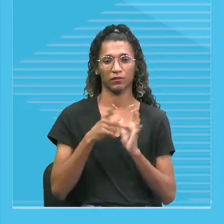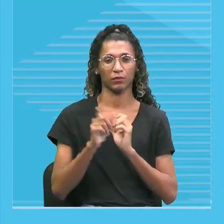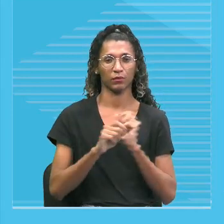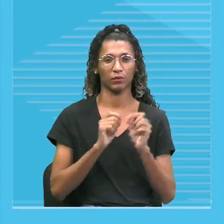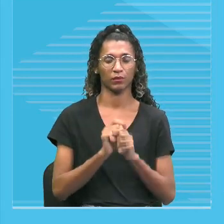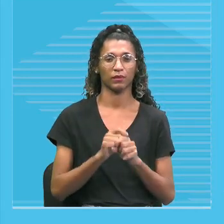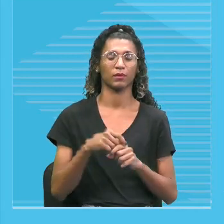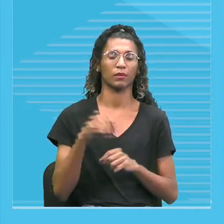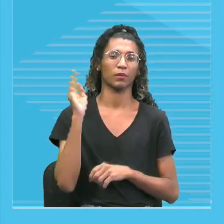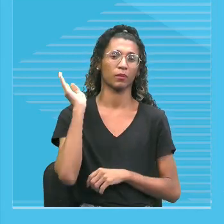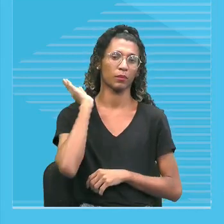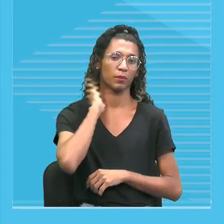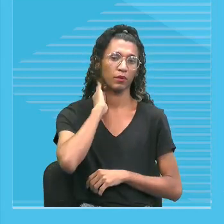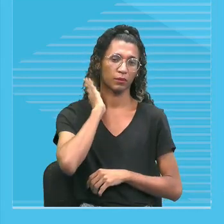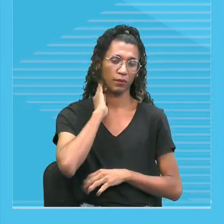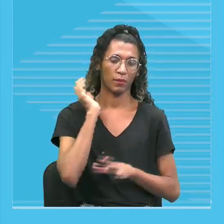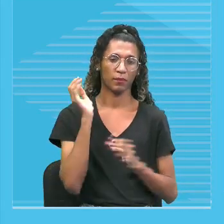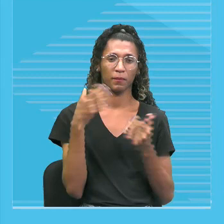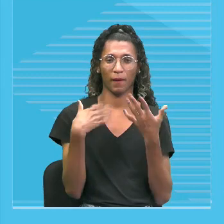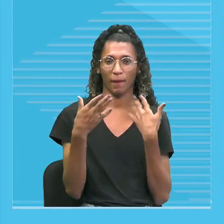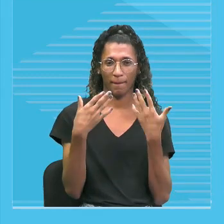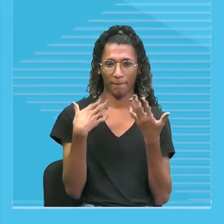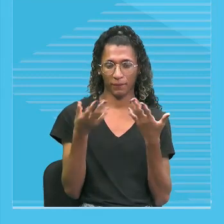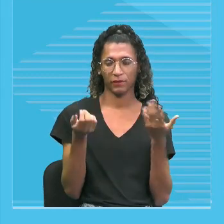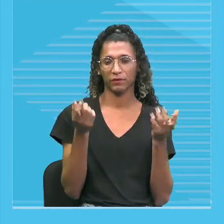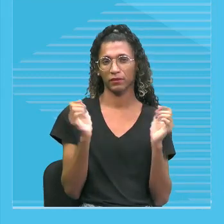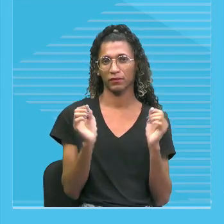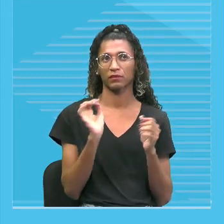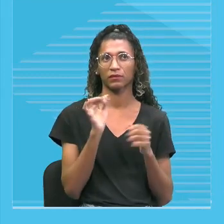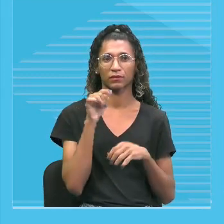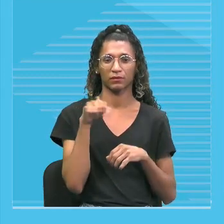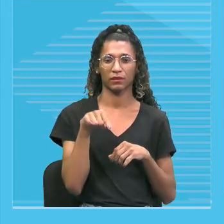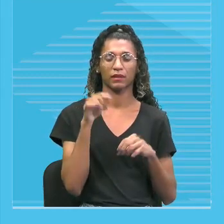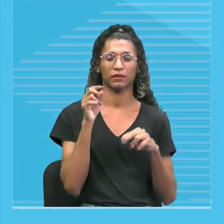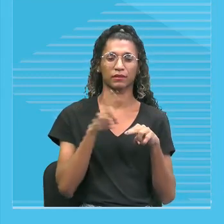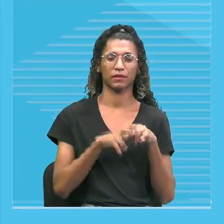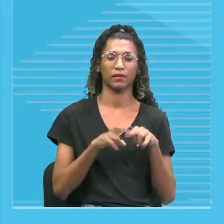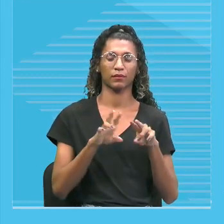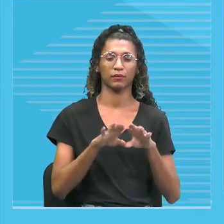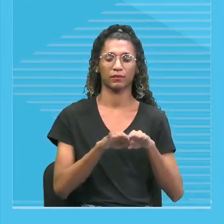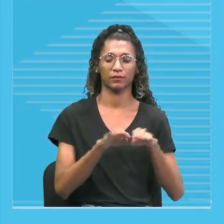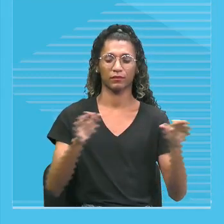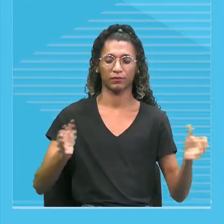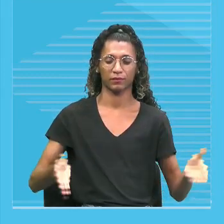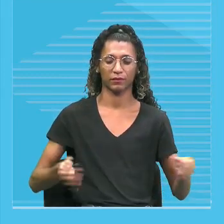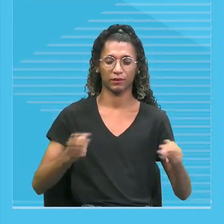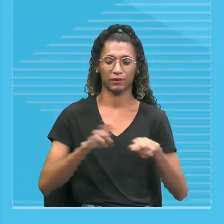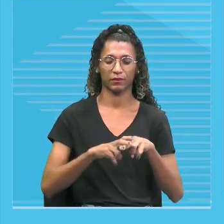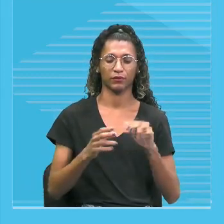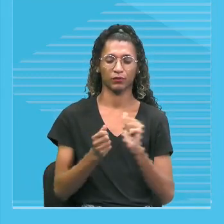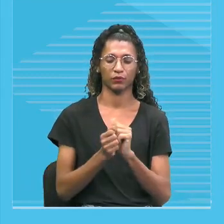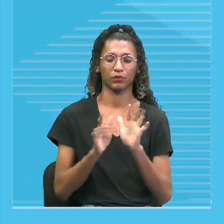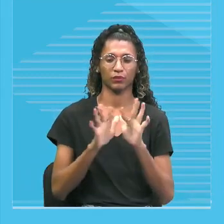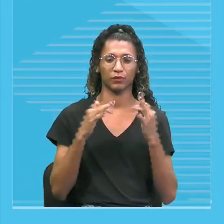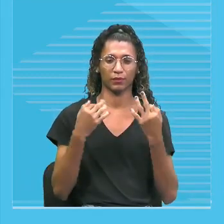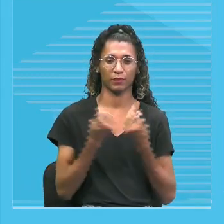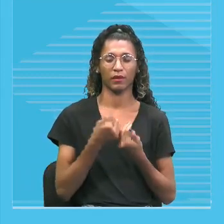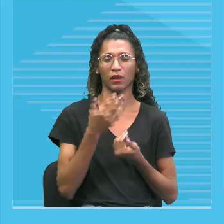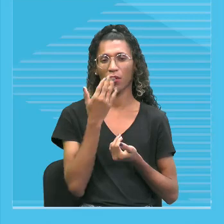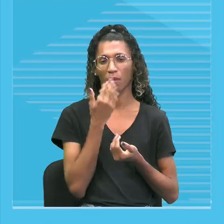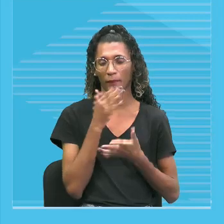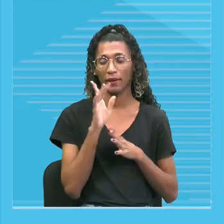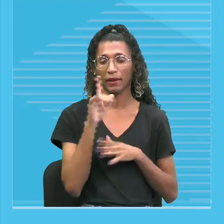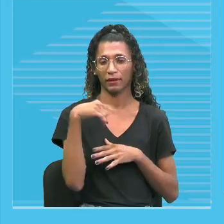refeição sabe você tá sentado numa mesa almoçando com alguém com a família e aí depois você fica um tempinho ali